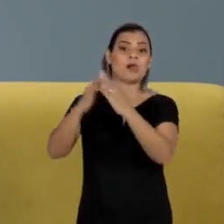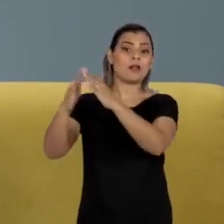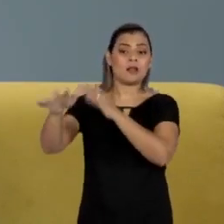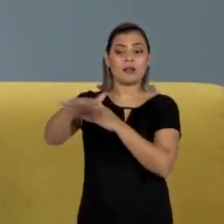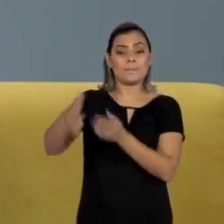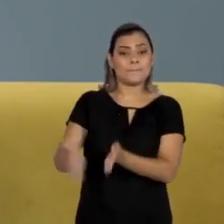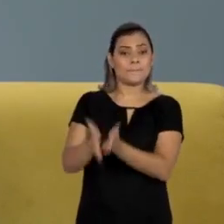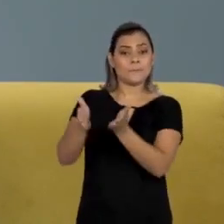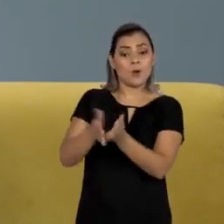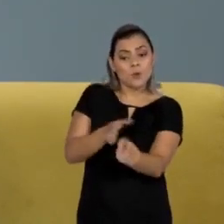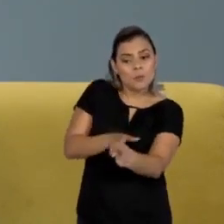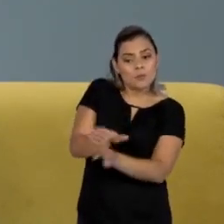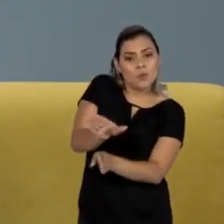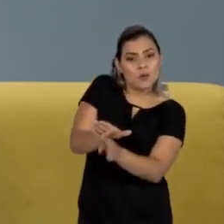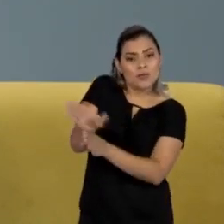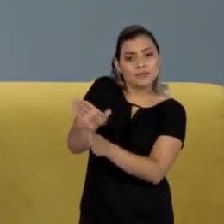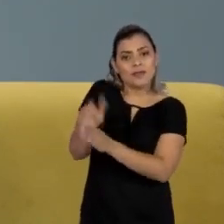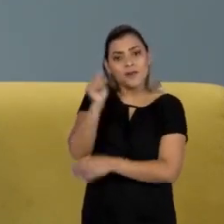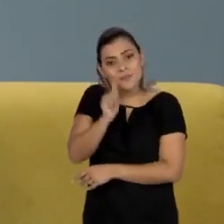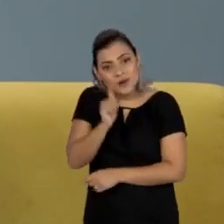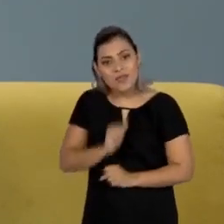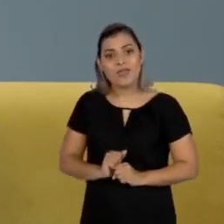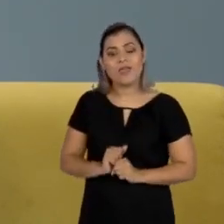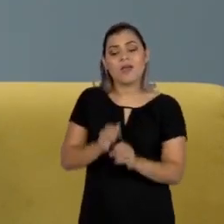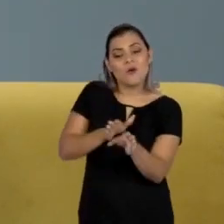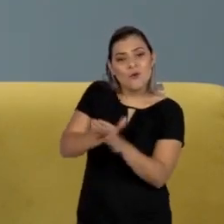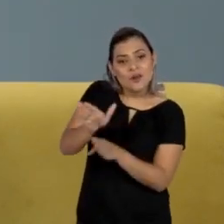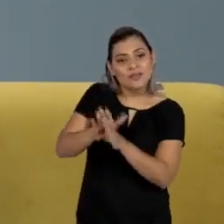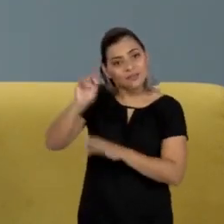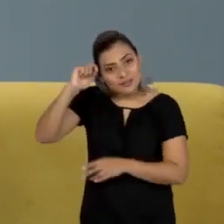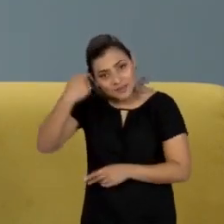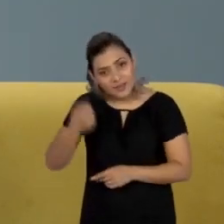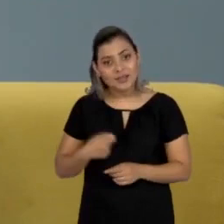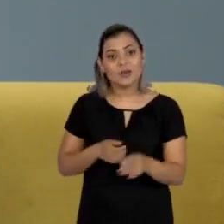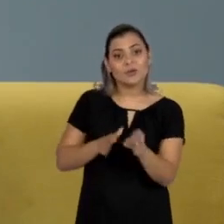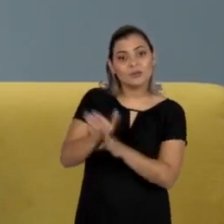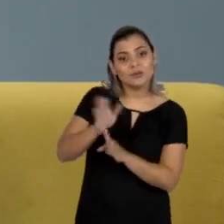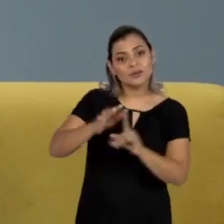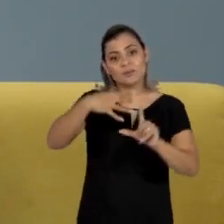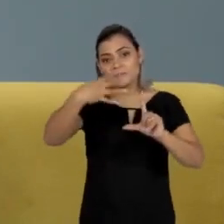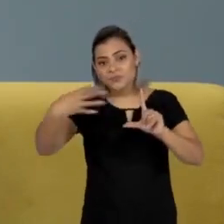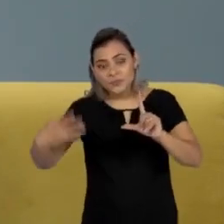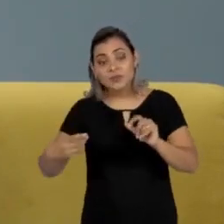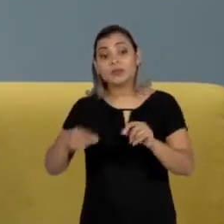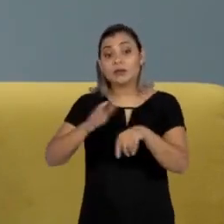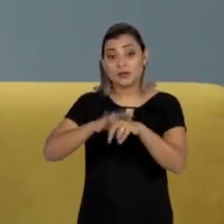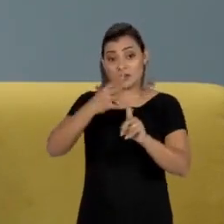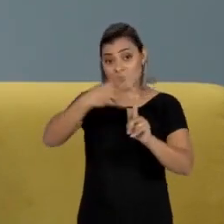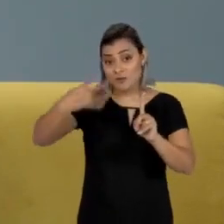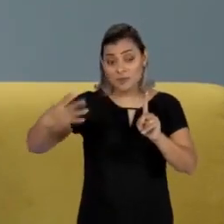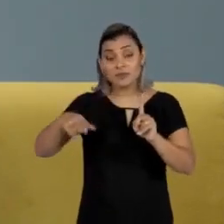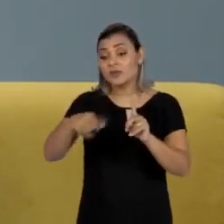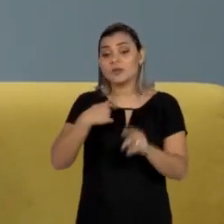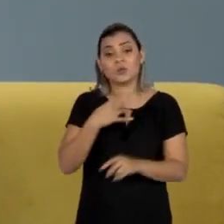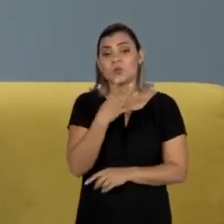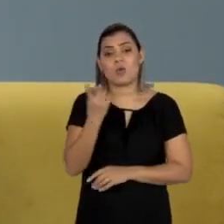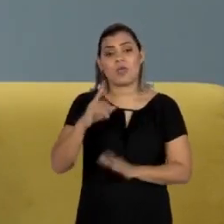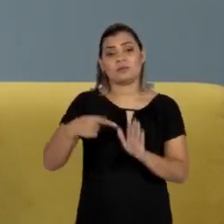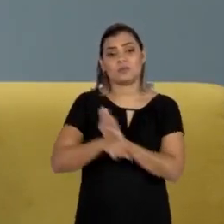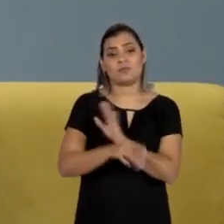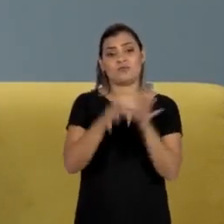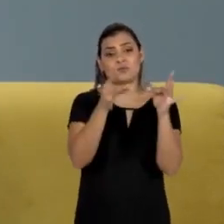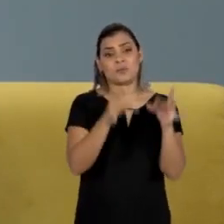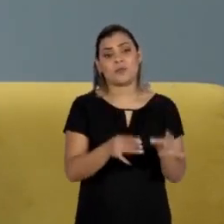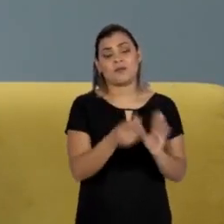populações vulnerabilizadas, como mulheres, a população negra, a população LGBT, que ficam à margem desses conhecimentos sobre